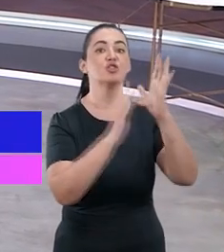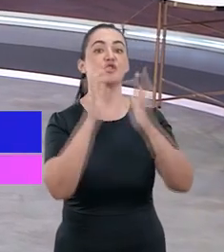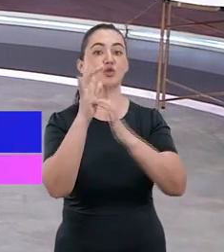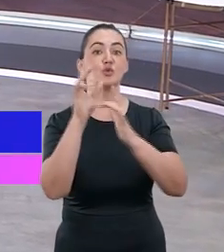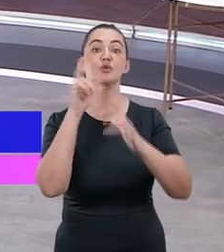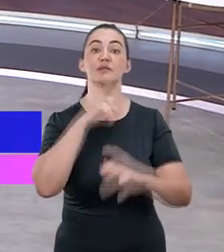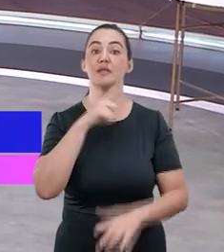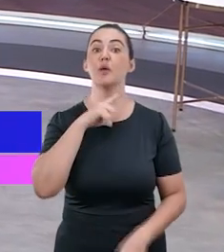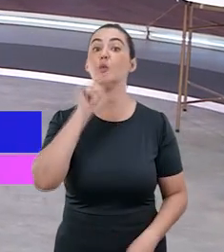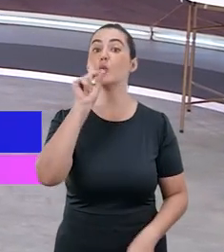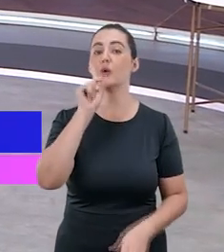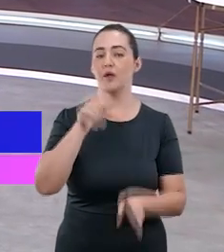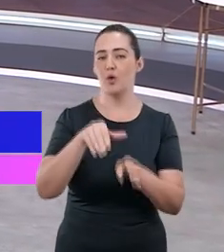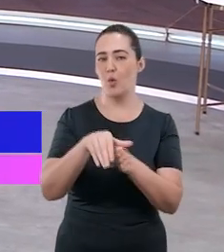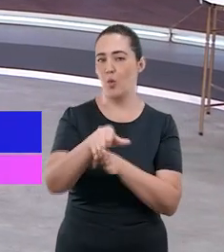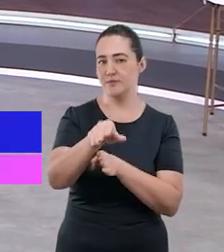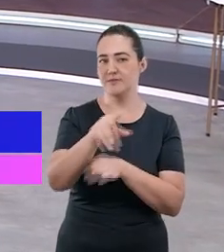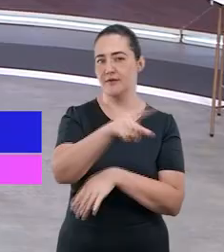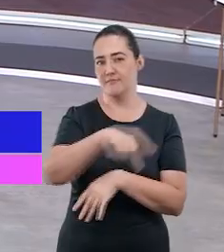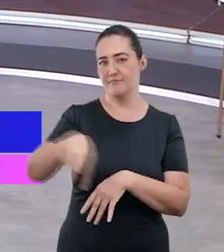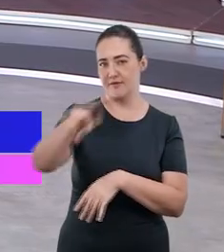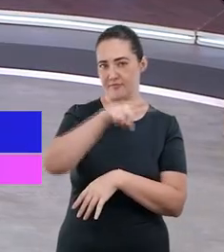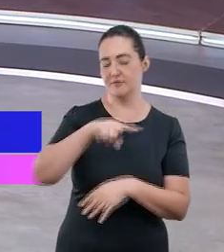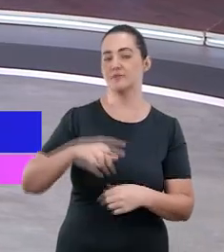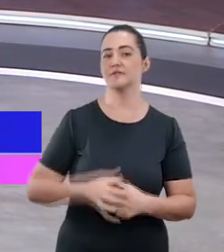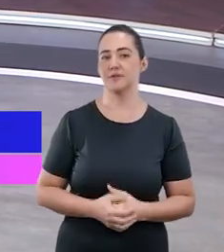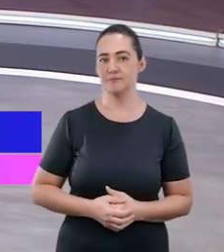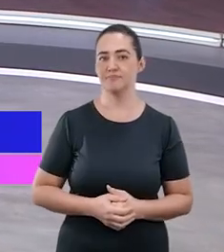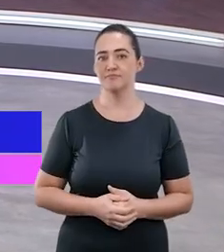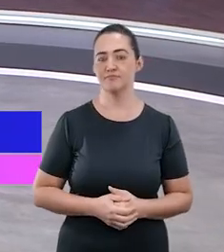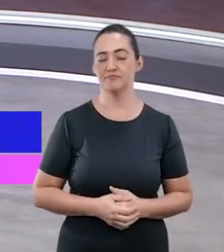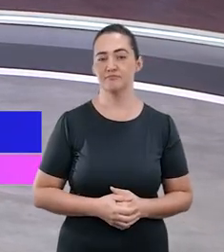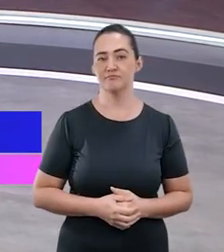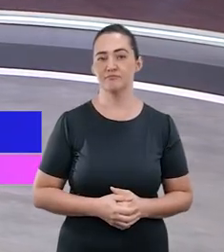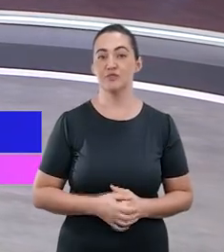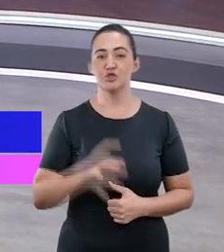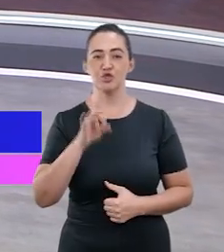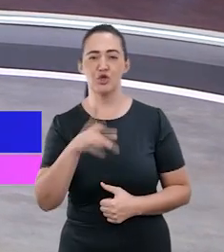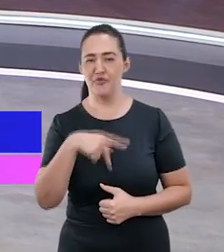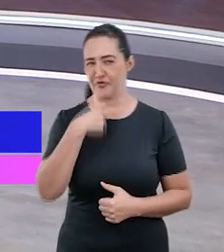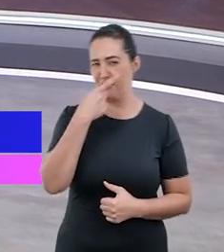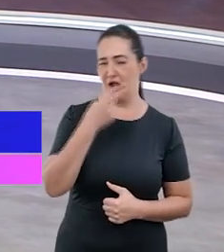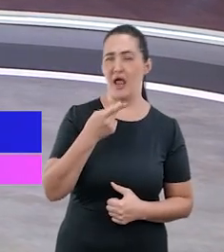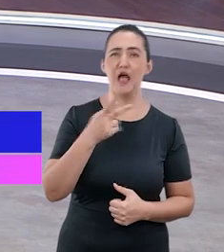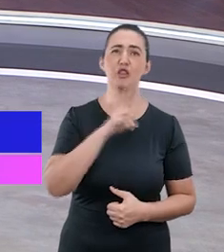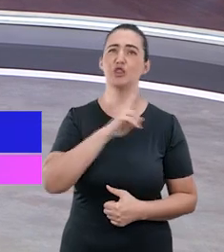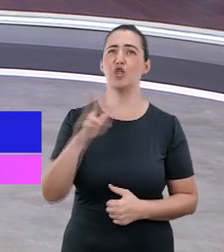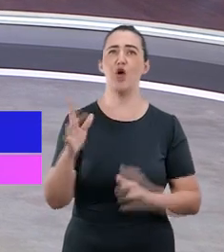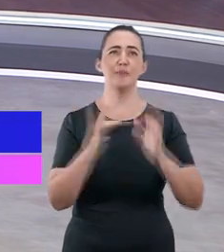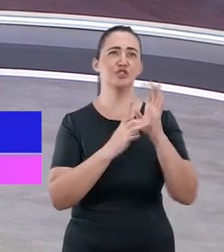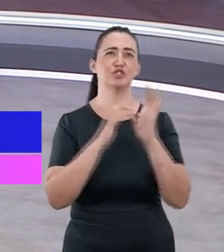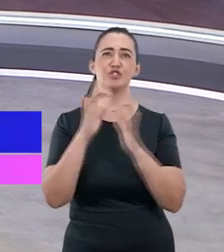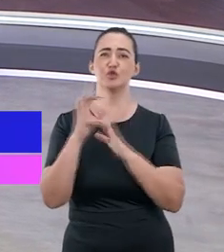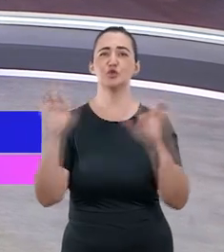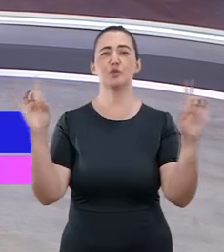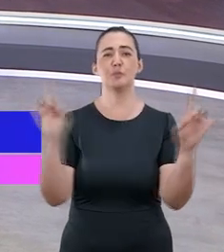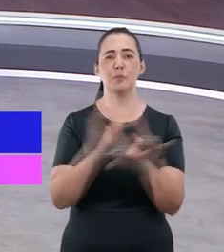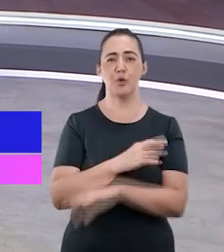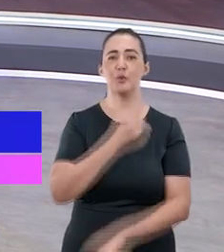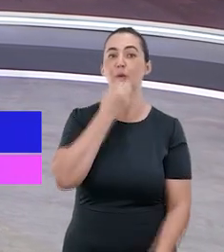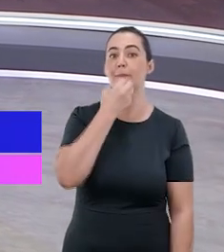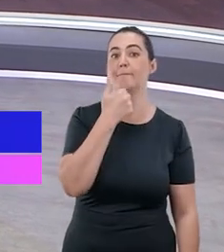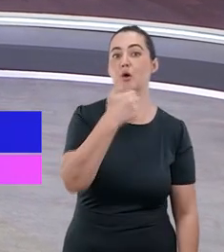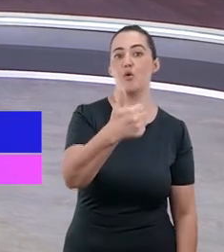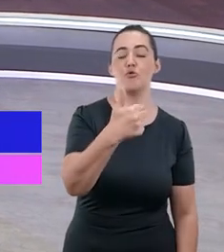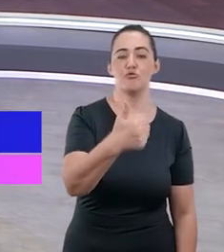Nessa advertência, ele vai mostrar se basta apenas dizer Jesus, Jesus, e isso já